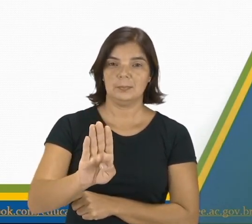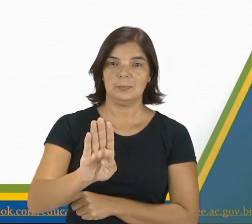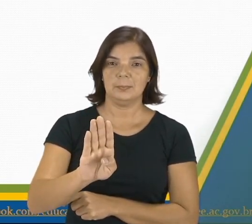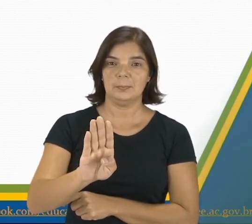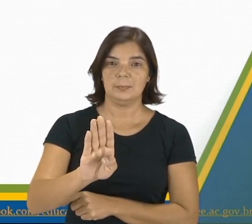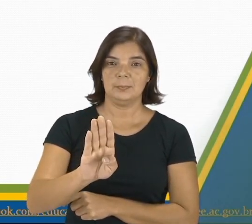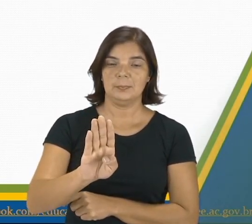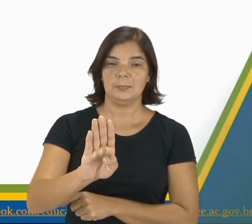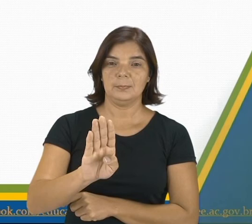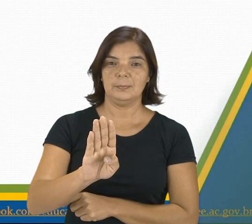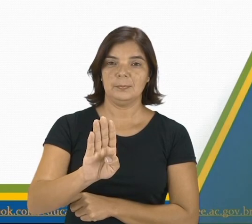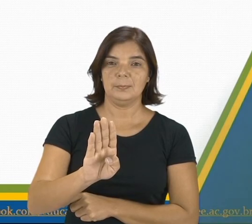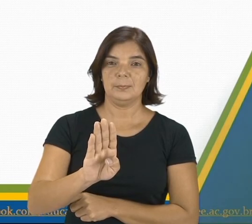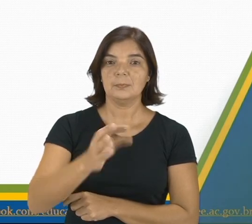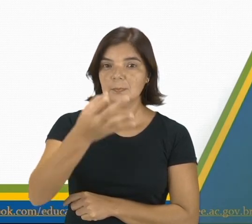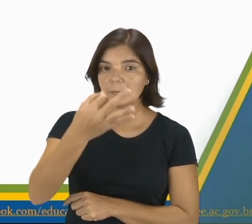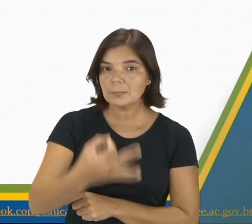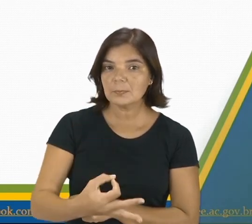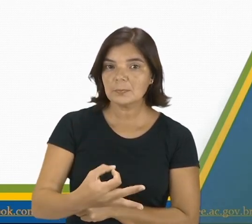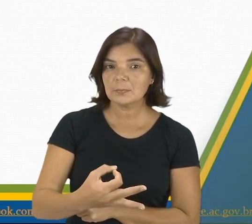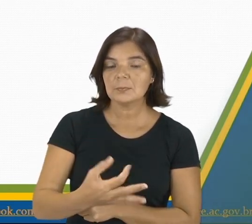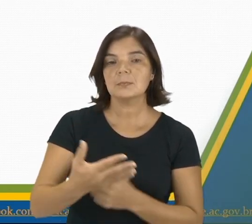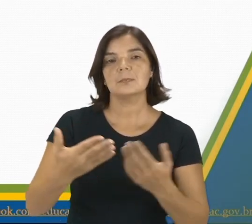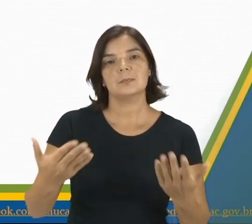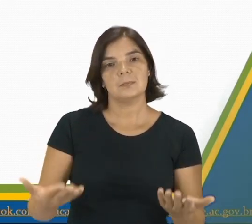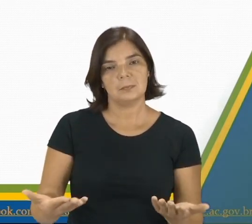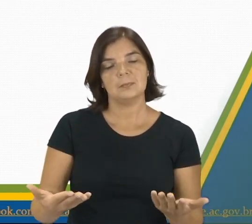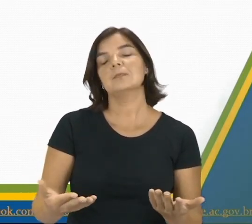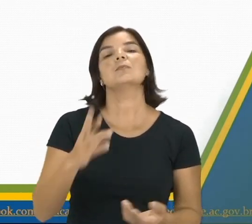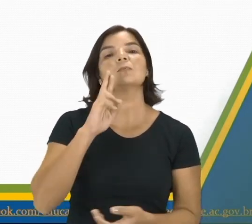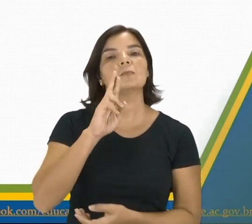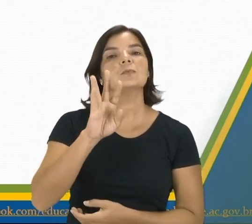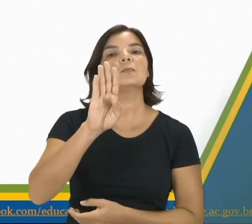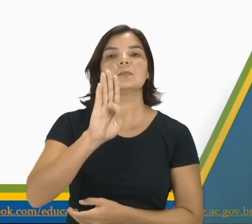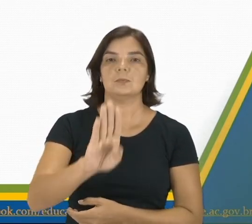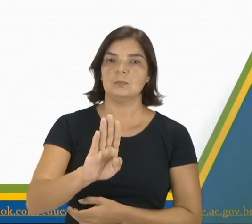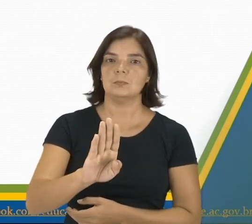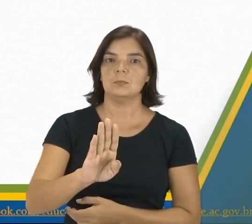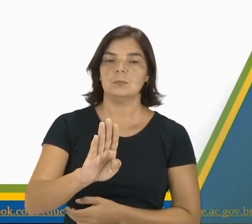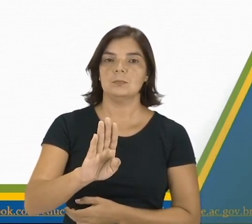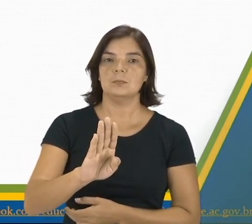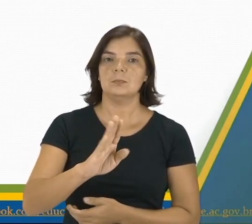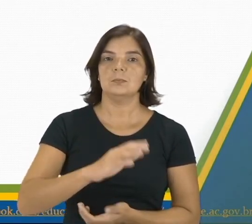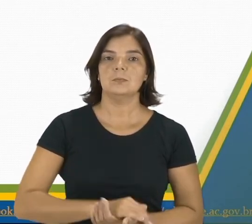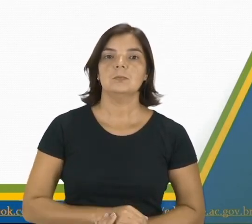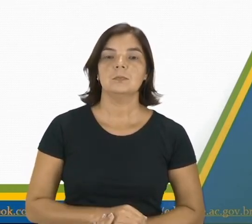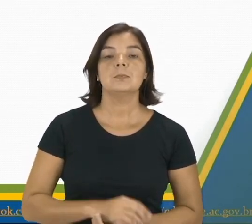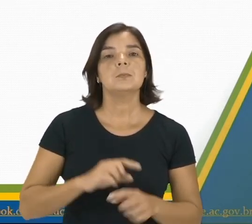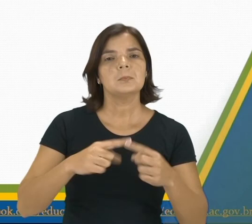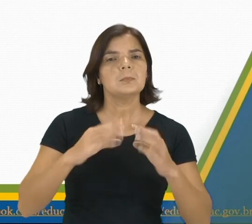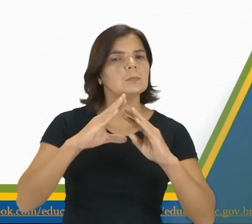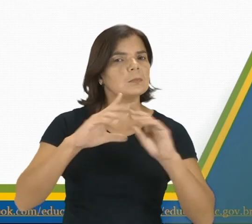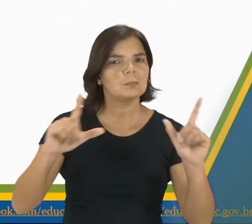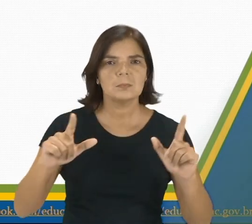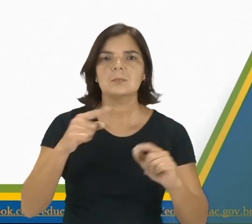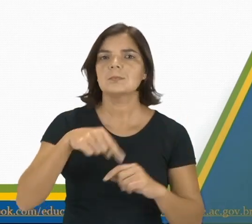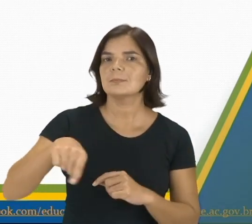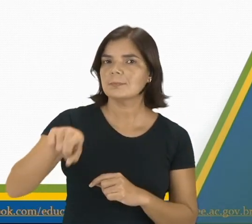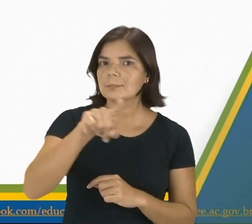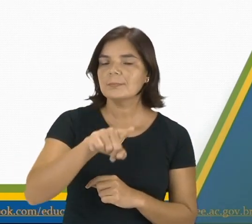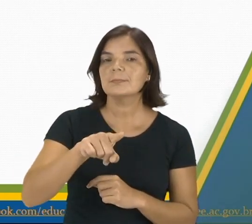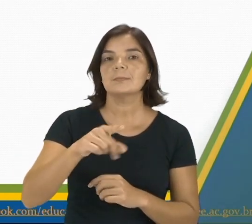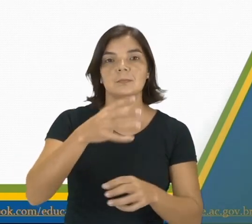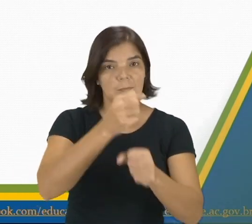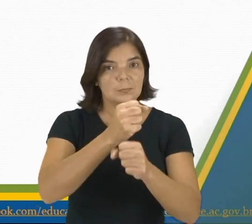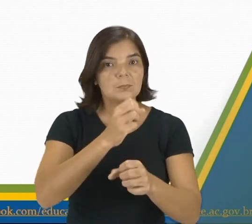letra B, correto? Então, essa é a alternativa para nós marcarmos. Mas ficou bem claro aqui para vocês, então,